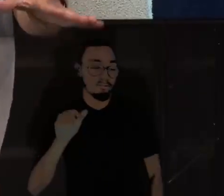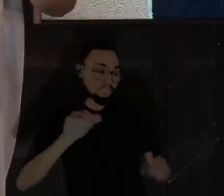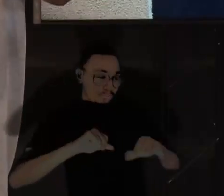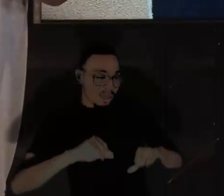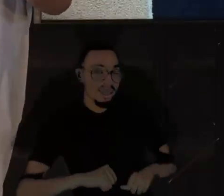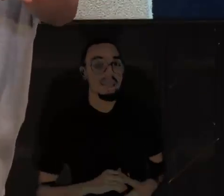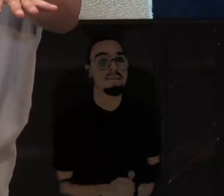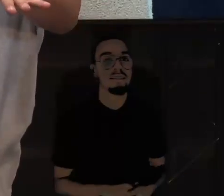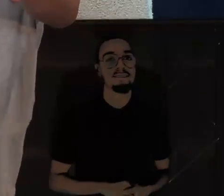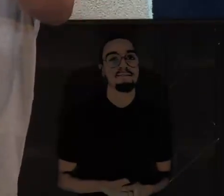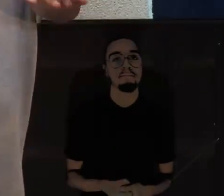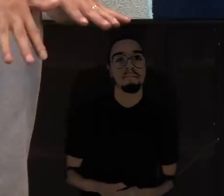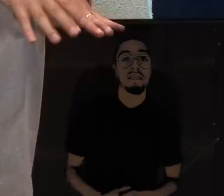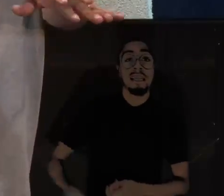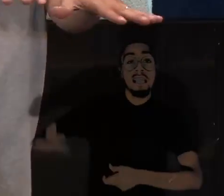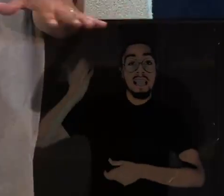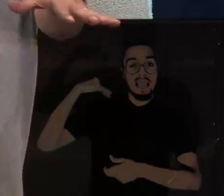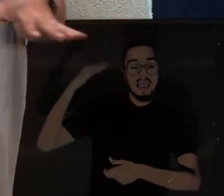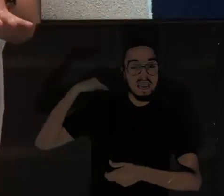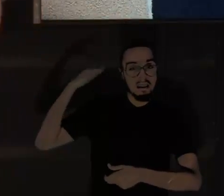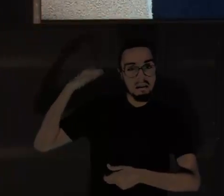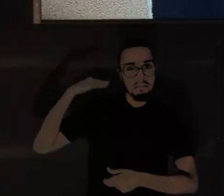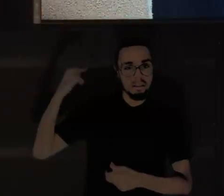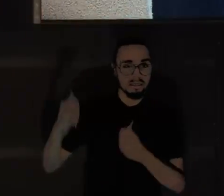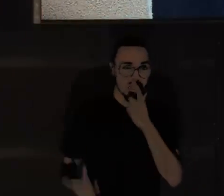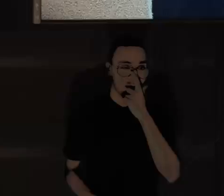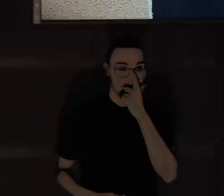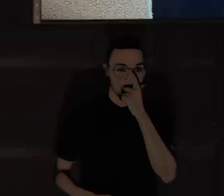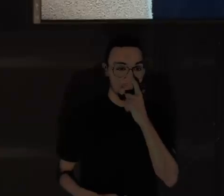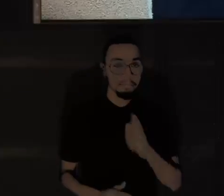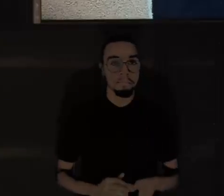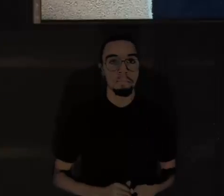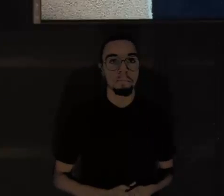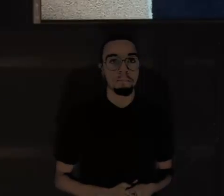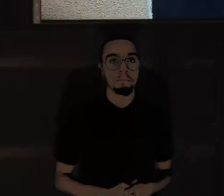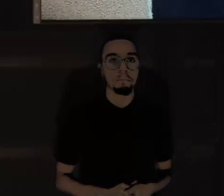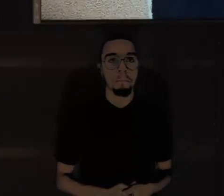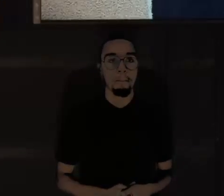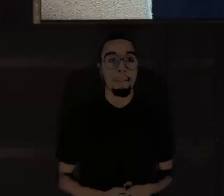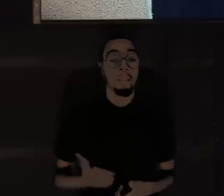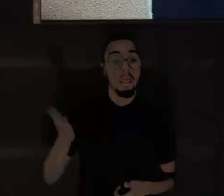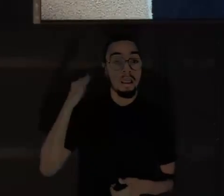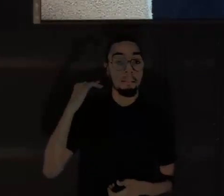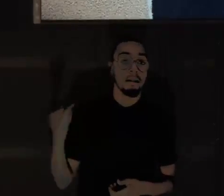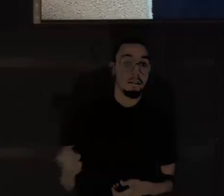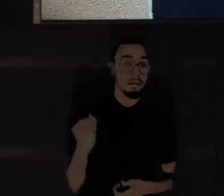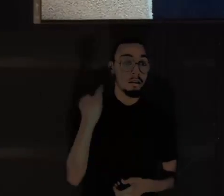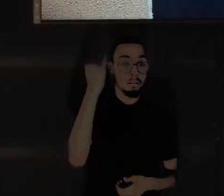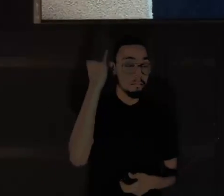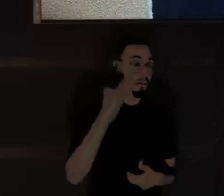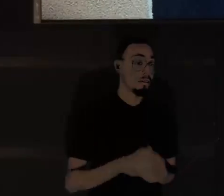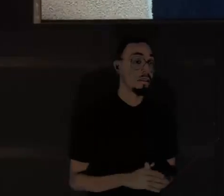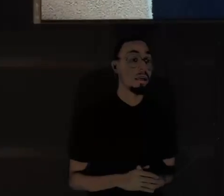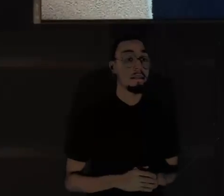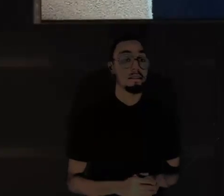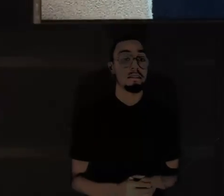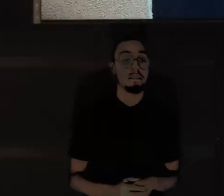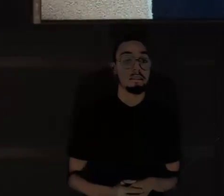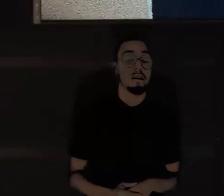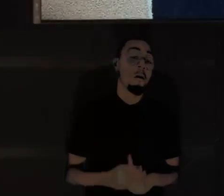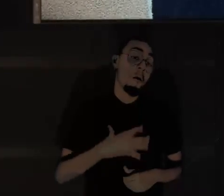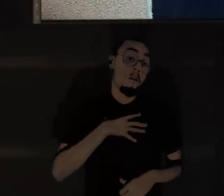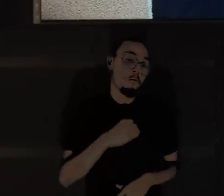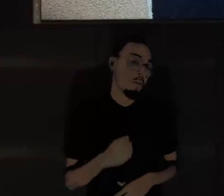a hierarquia estava pelos mais antigos. Os filhos mais nobres eram os mais velhos.